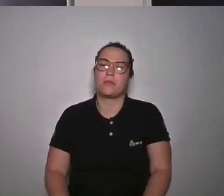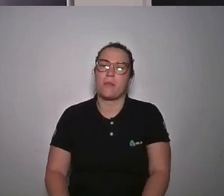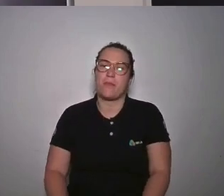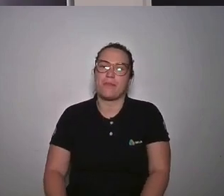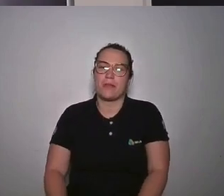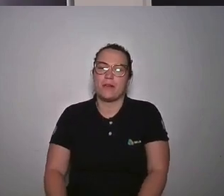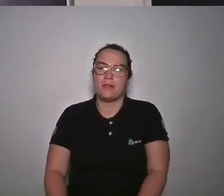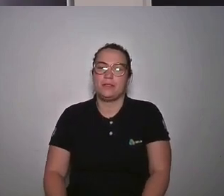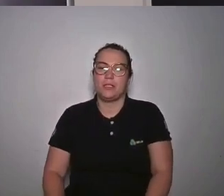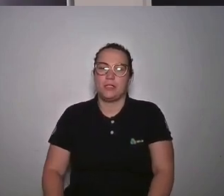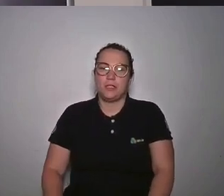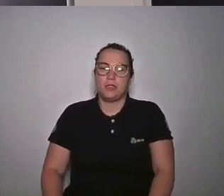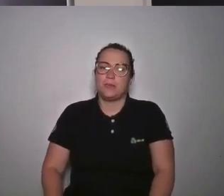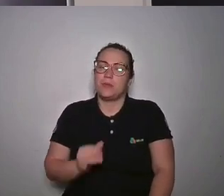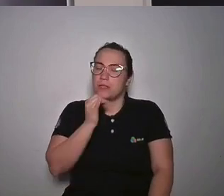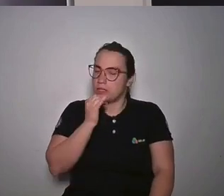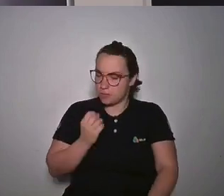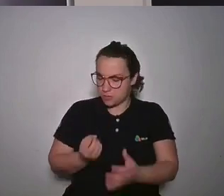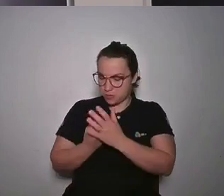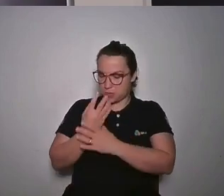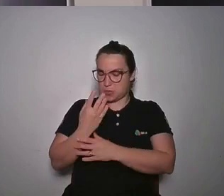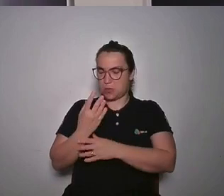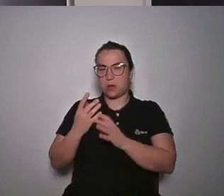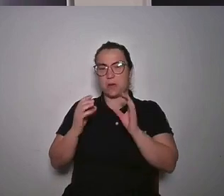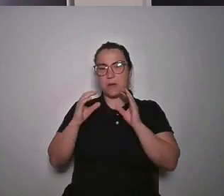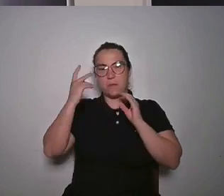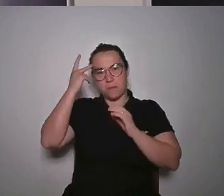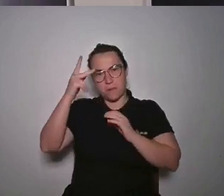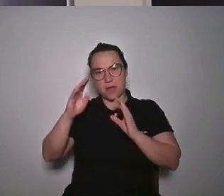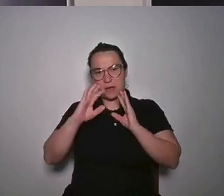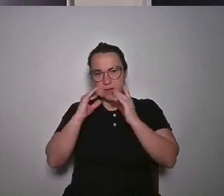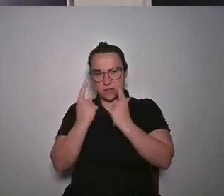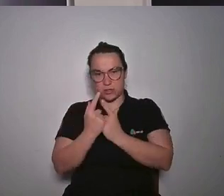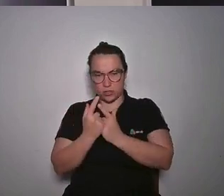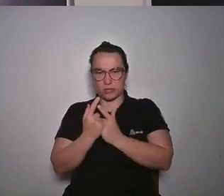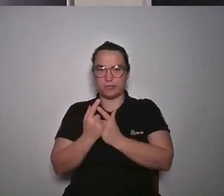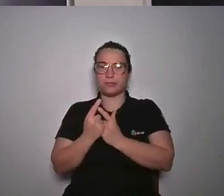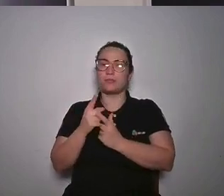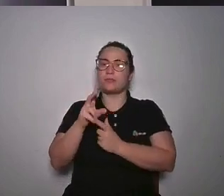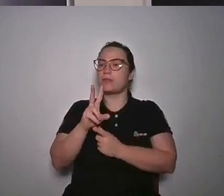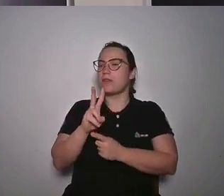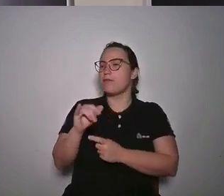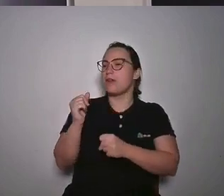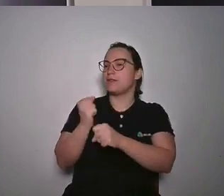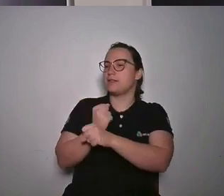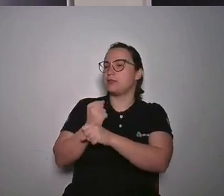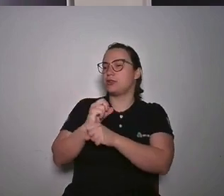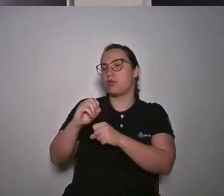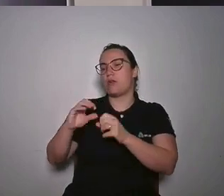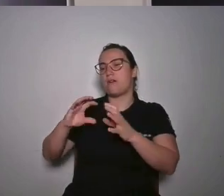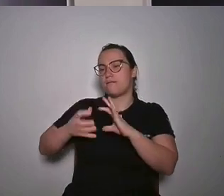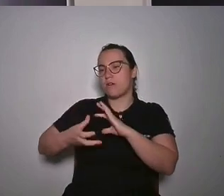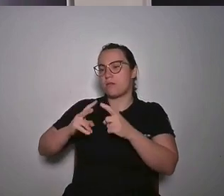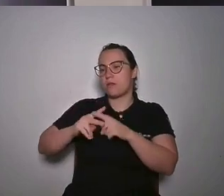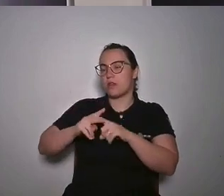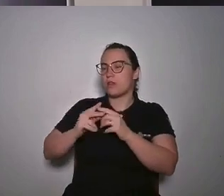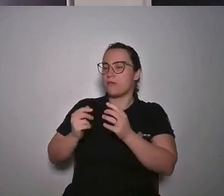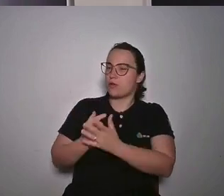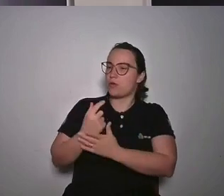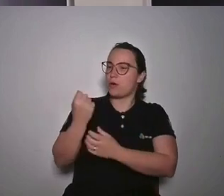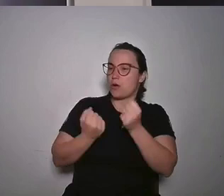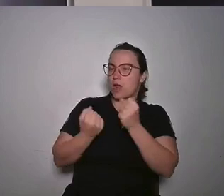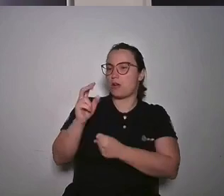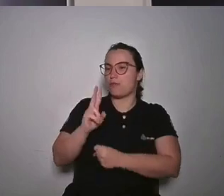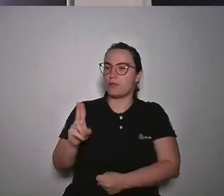Obras, instalações, equipamento para o legislativo. O legislativo vai construir, vai reformar, vai comprar um carro, vai